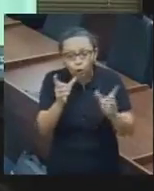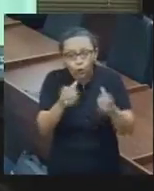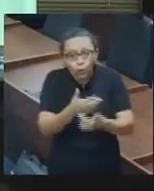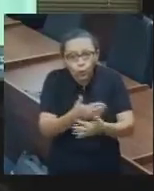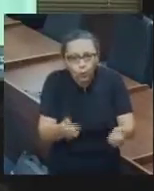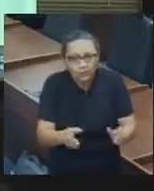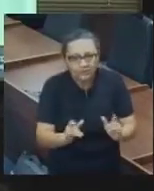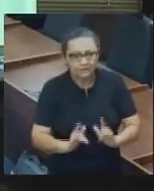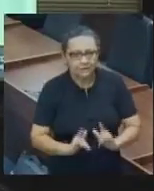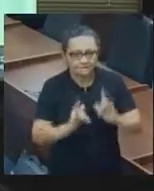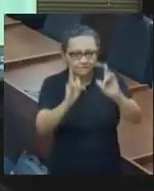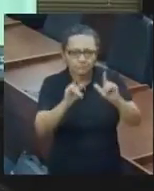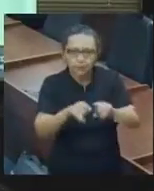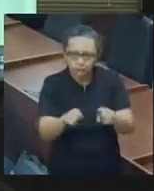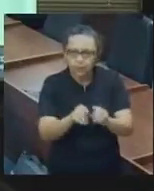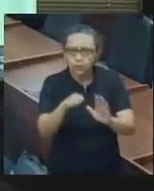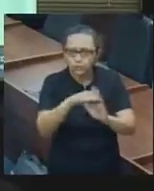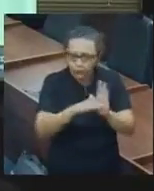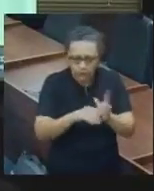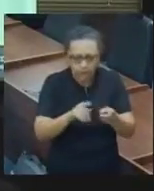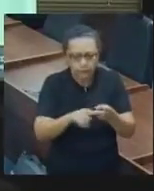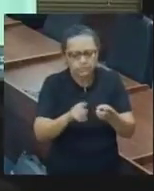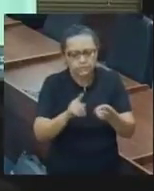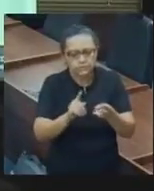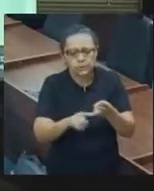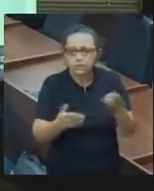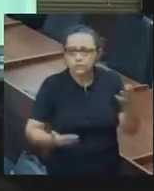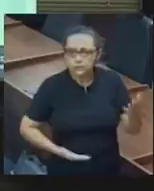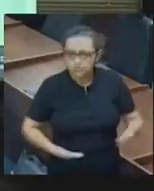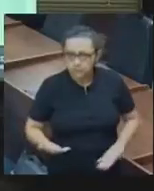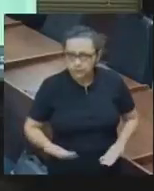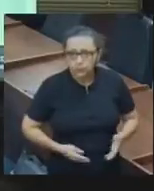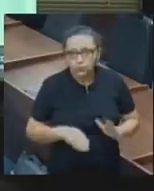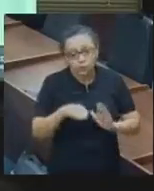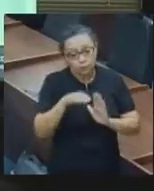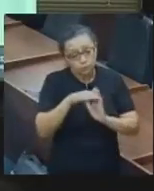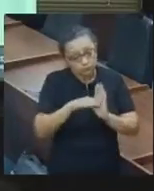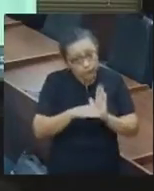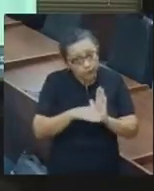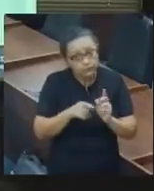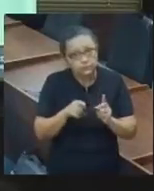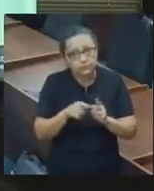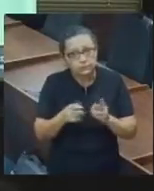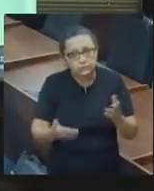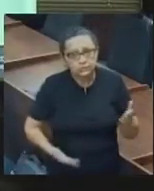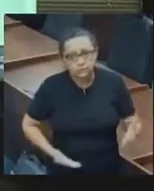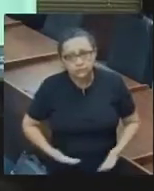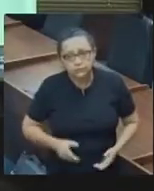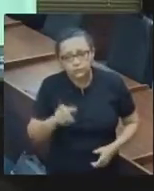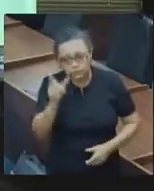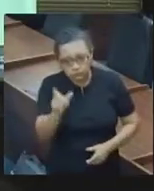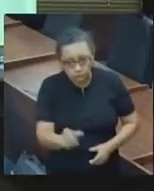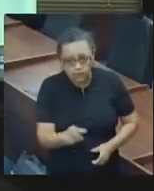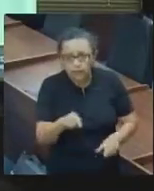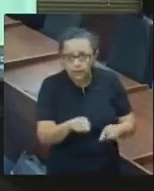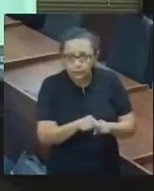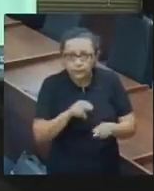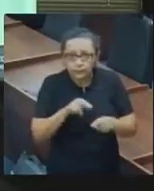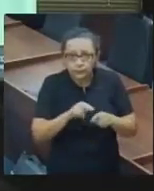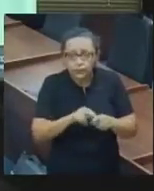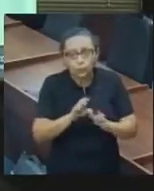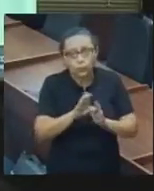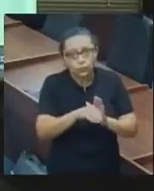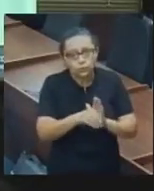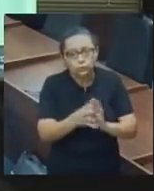mas também programas e serviços programas e serviços a eles também se aplica o conceito de